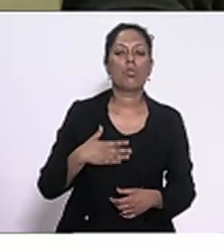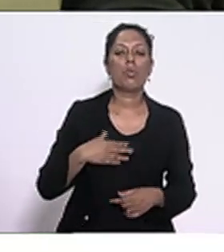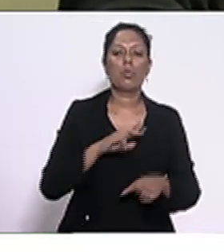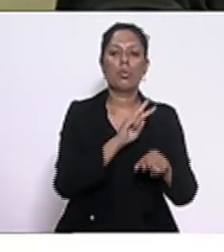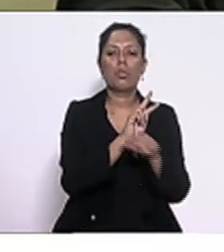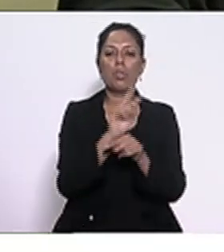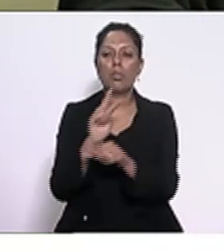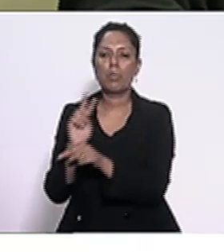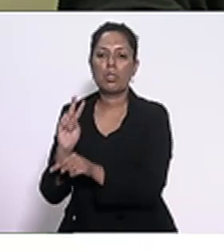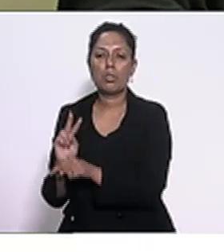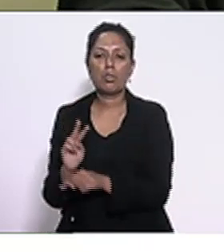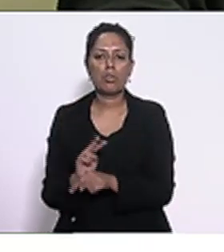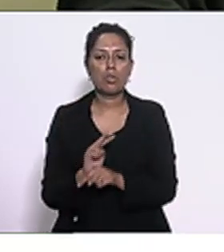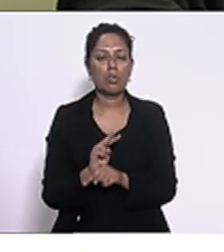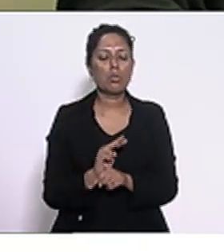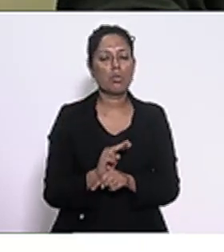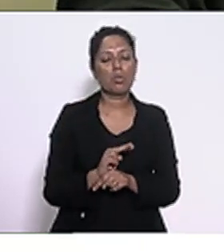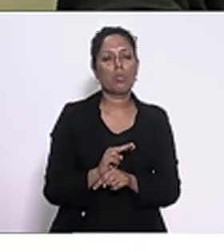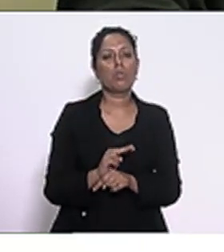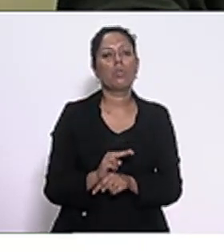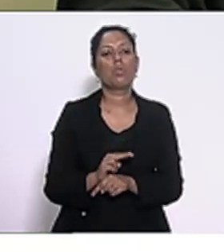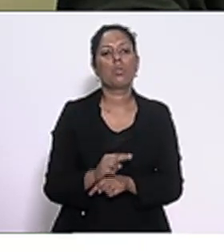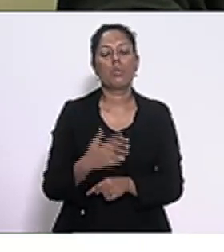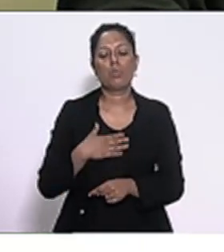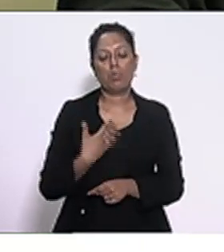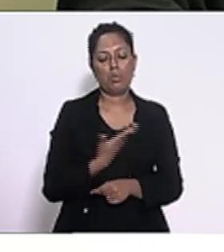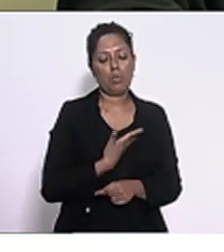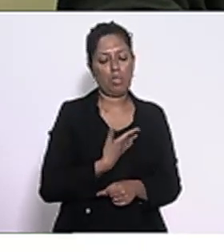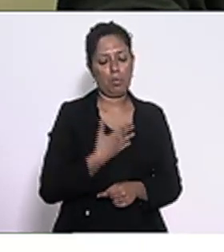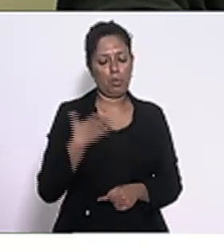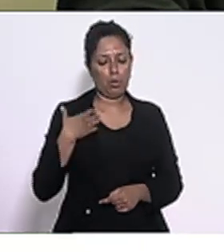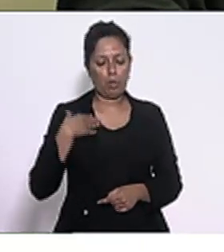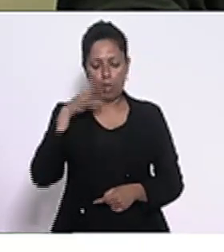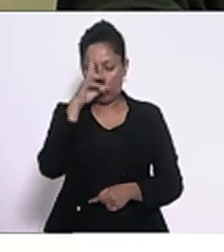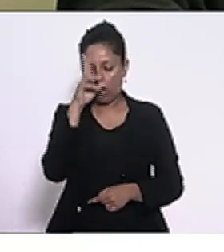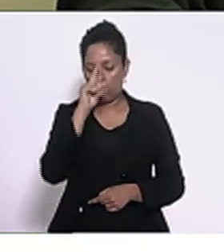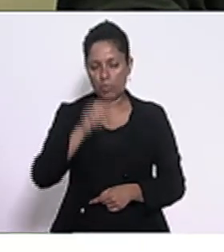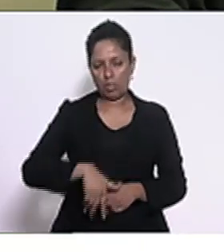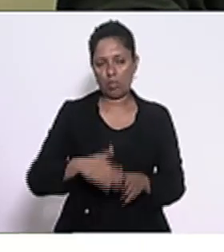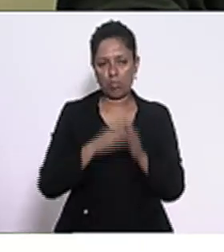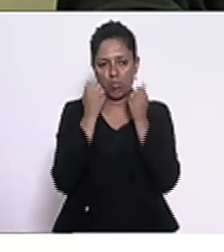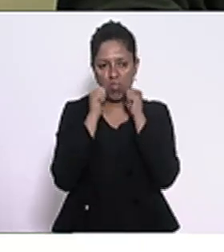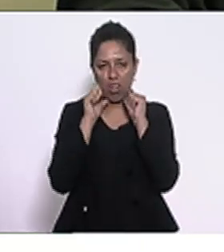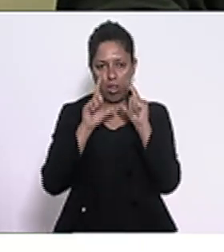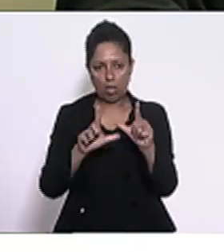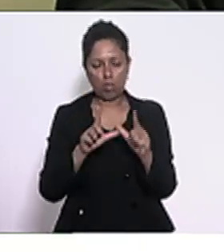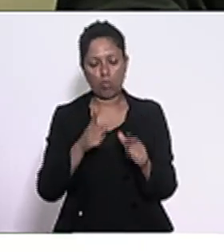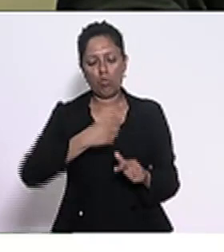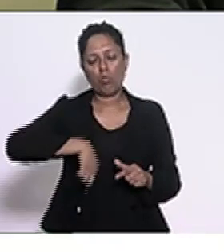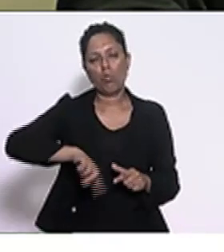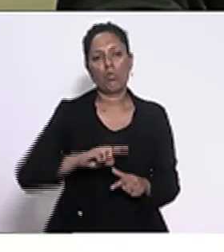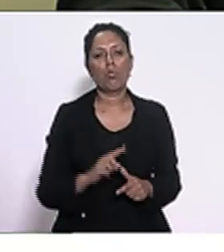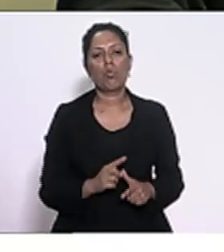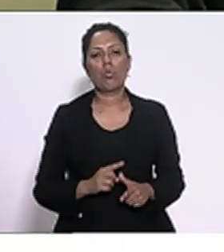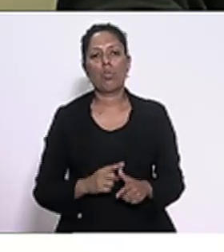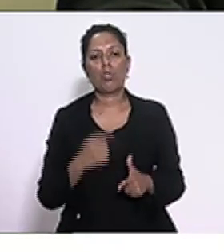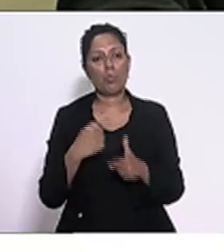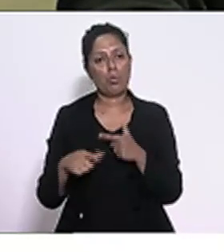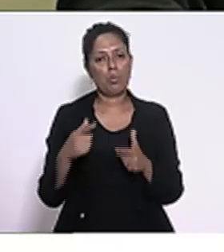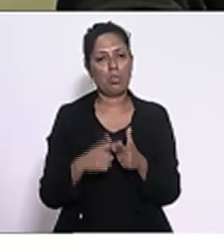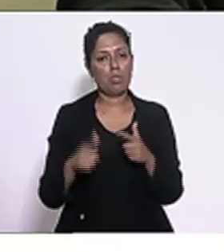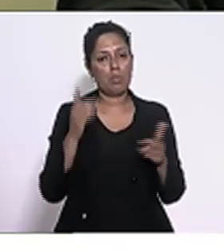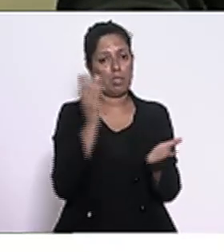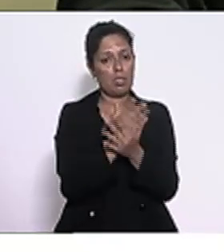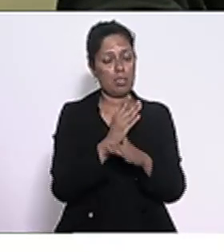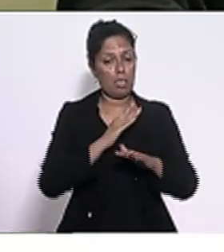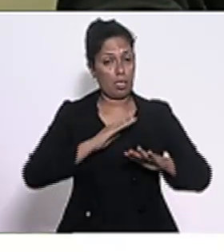representando o movimento. Eu lembro que aqui na Alerj nós resolvemos um grande problema que